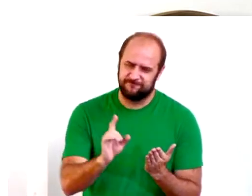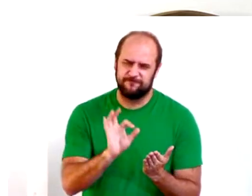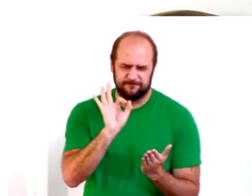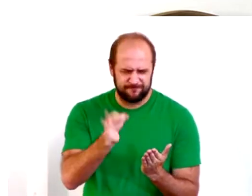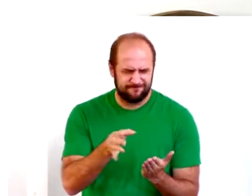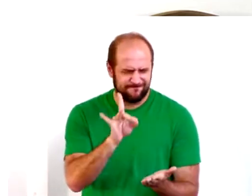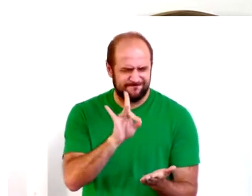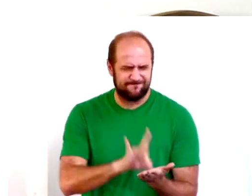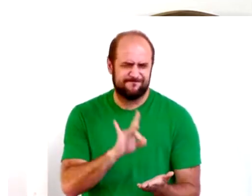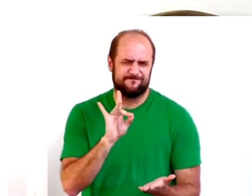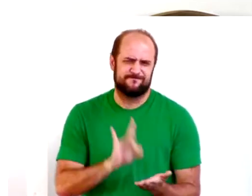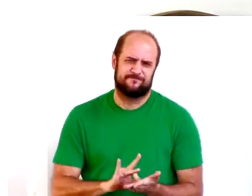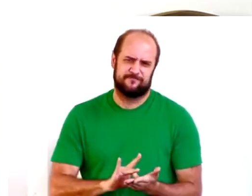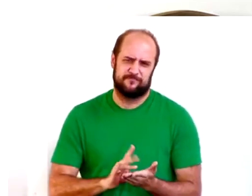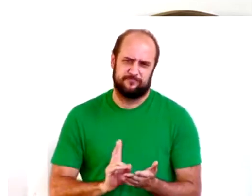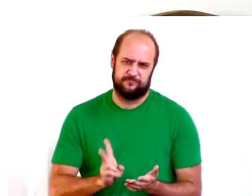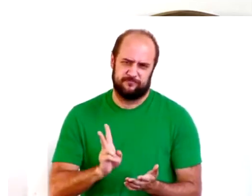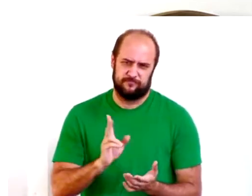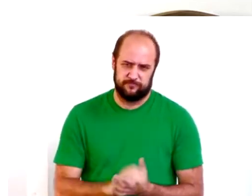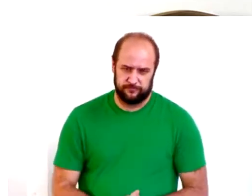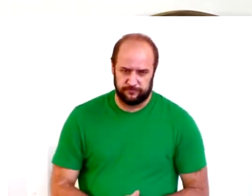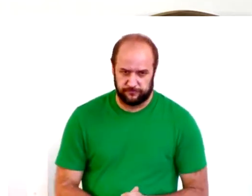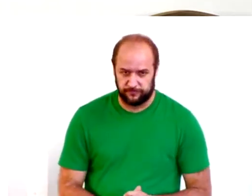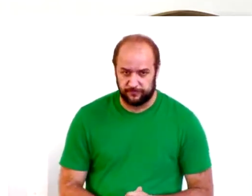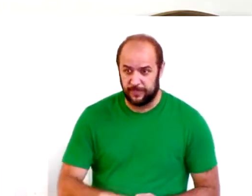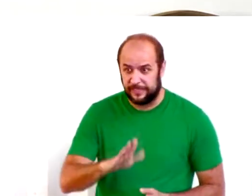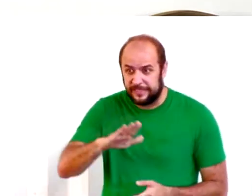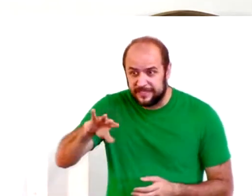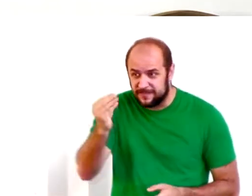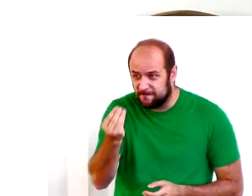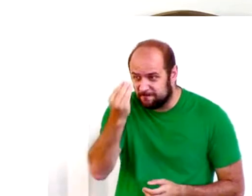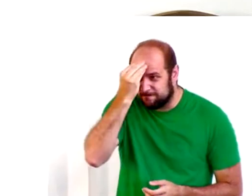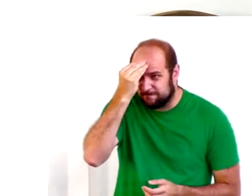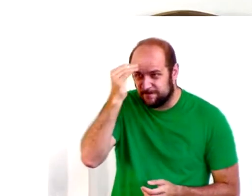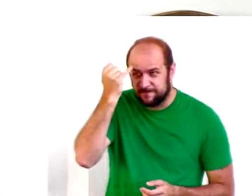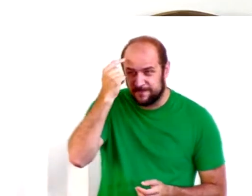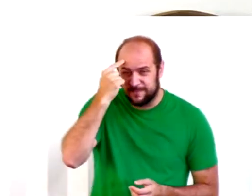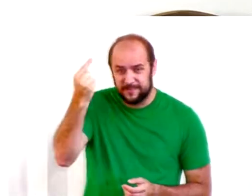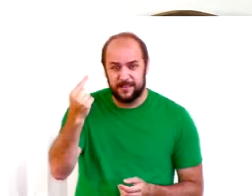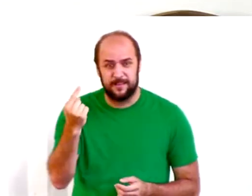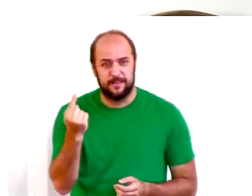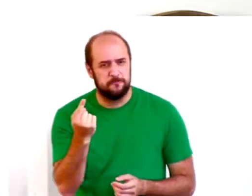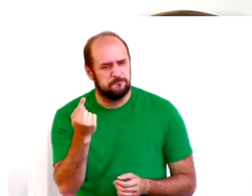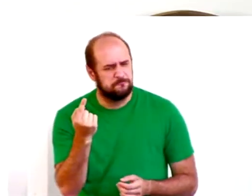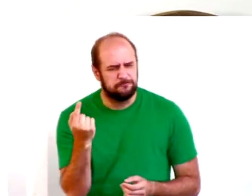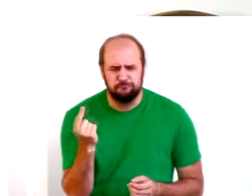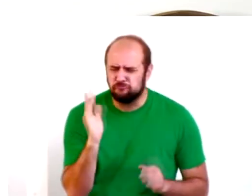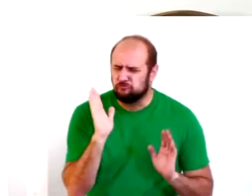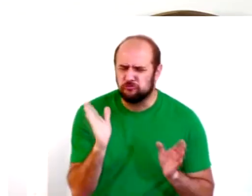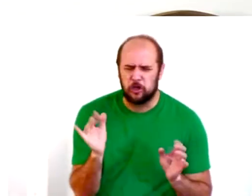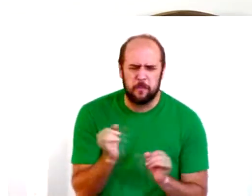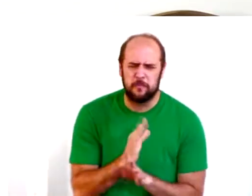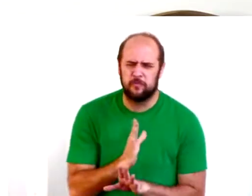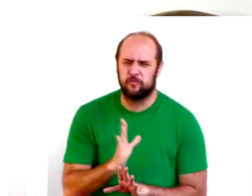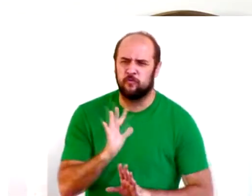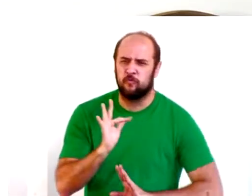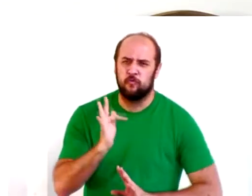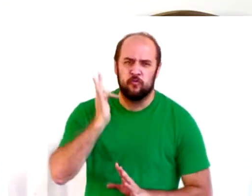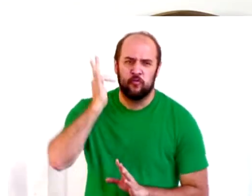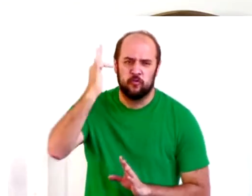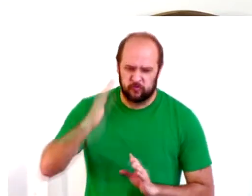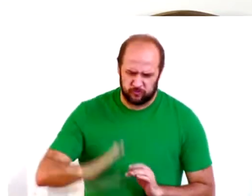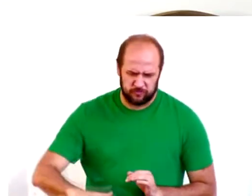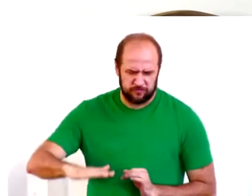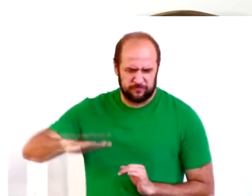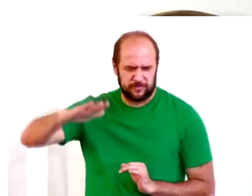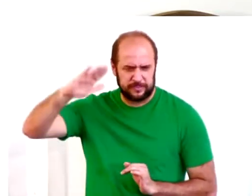a verdade. Se as nossas crianças guardarem essa ilustração, talvez, possivelmente, todas as vezes